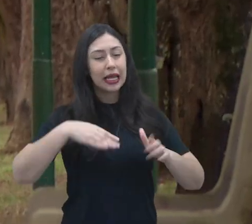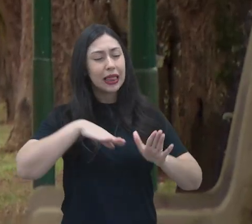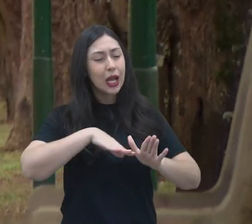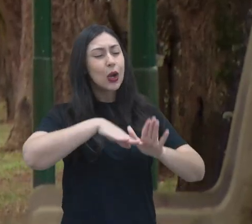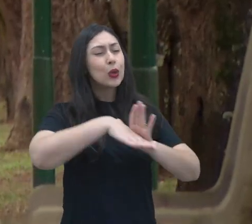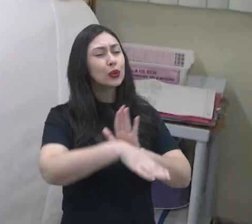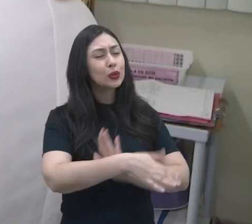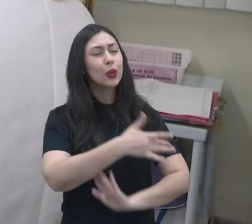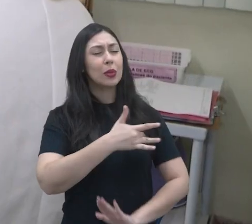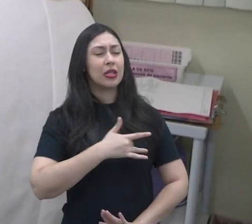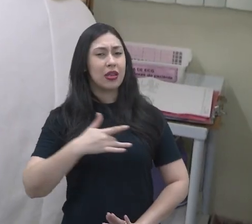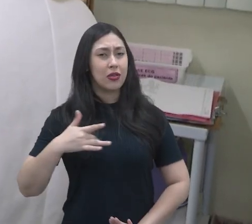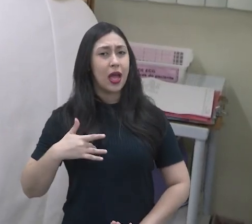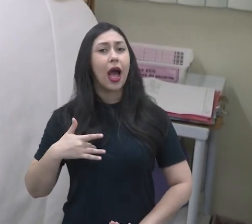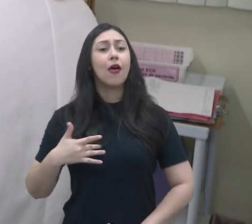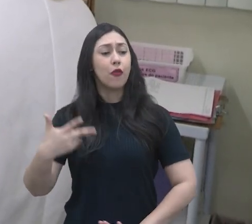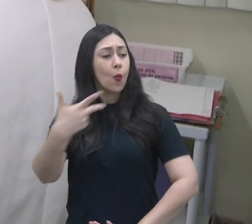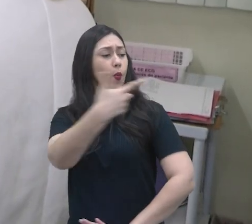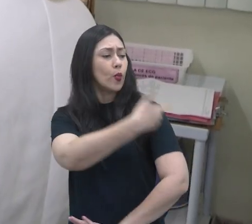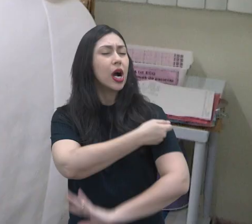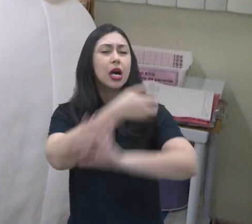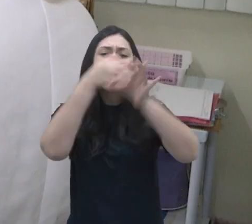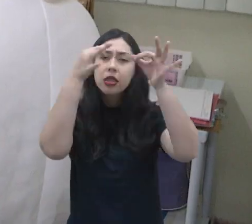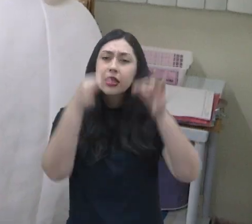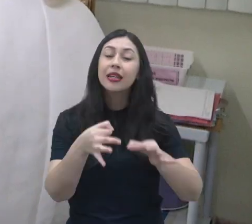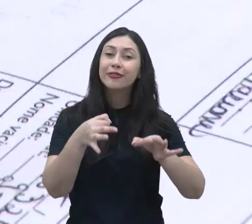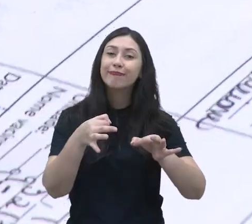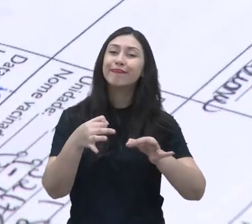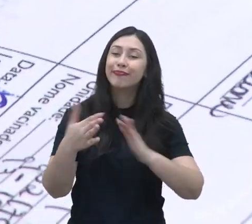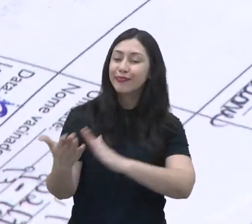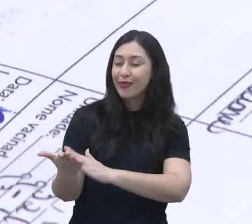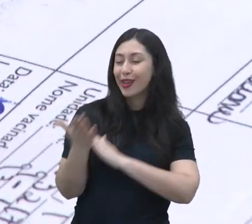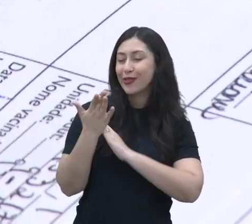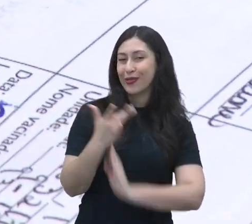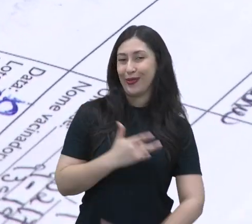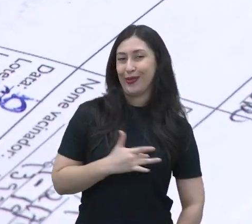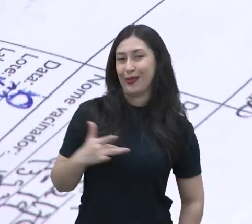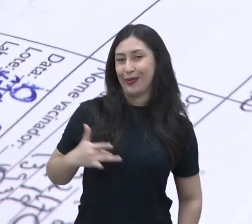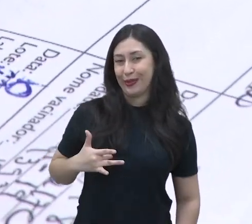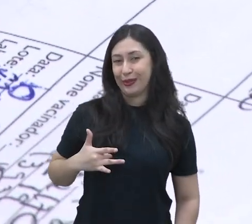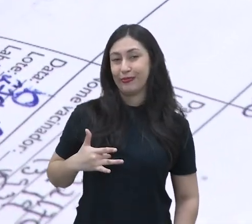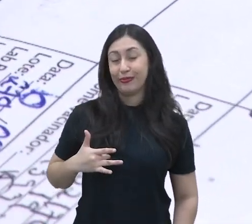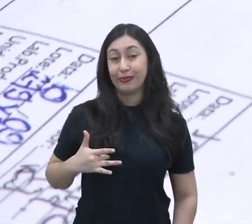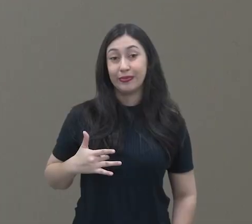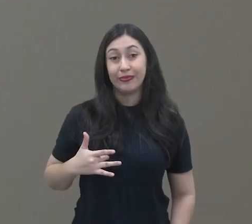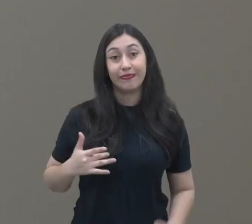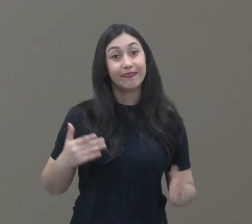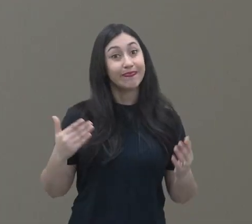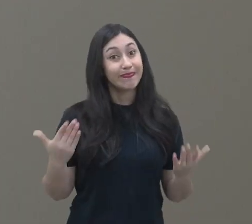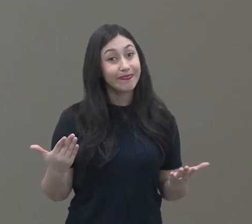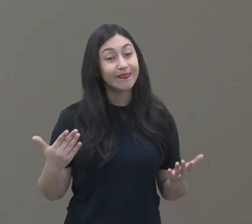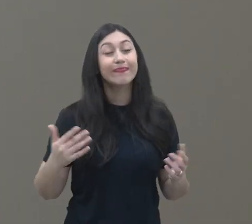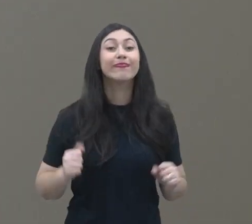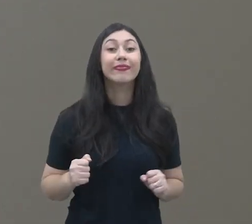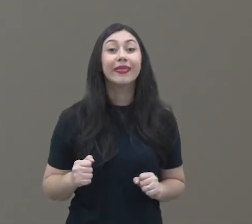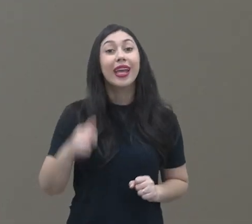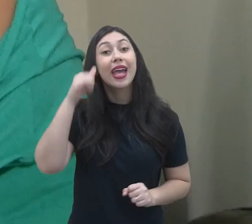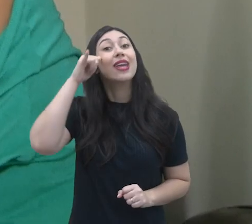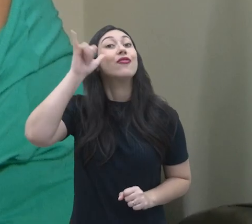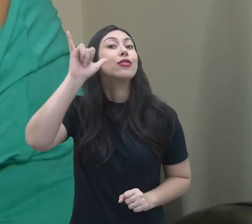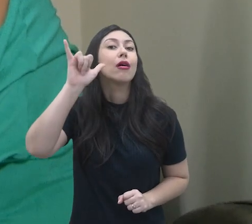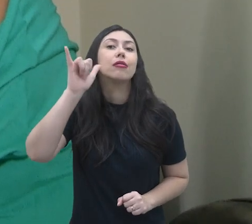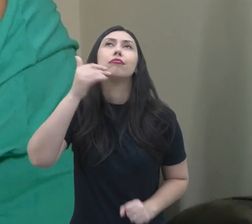hábitos saudáveis e a adesão às campanhas de vacinação são aliados da saúde pública. É aquela